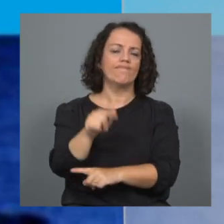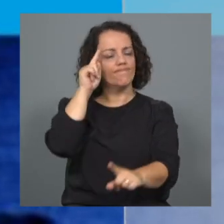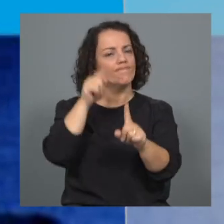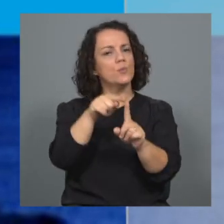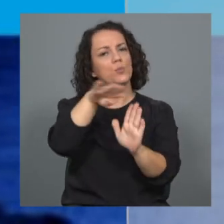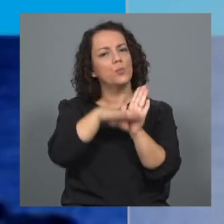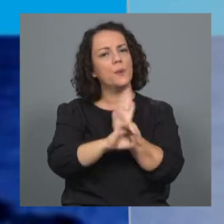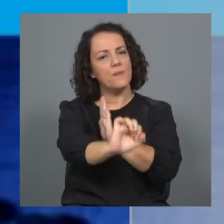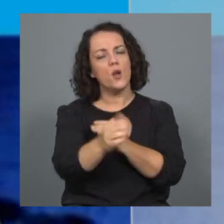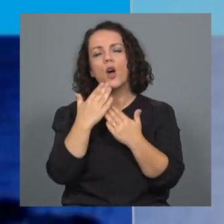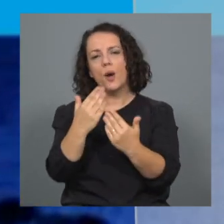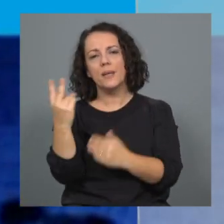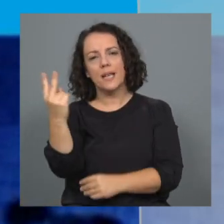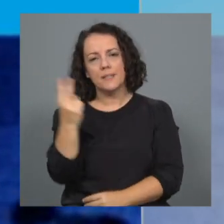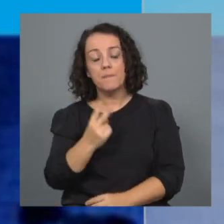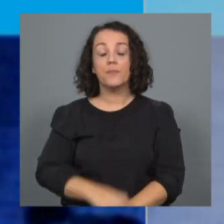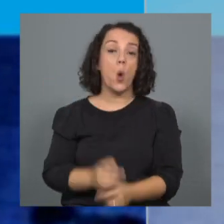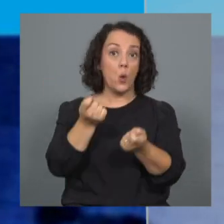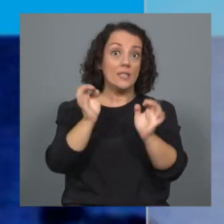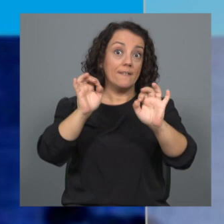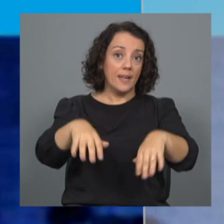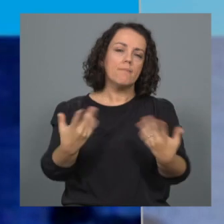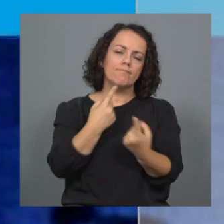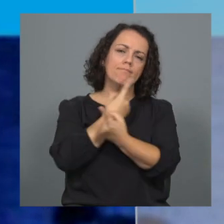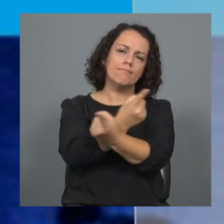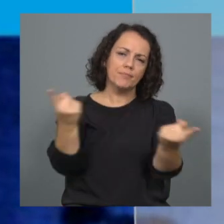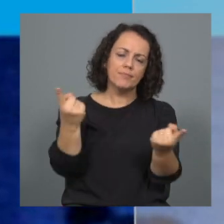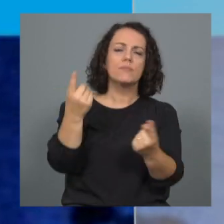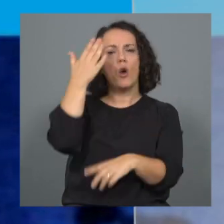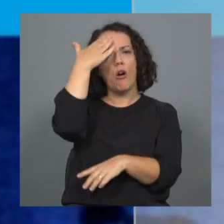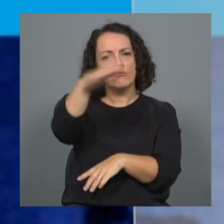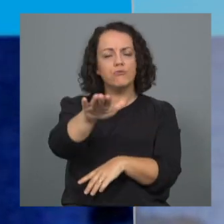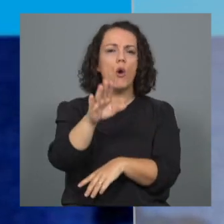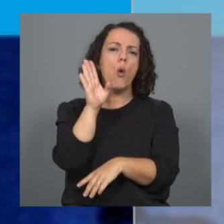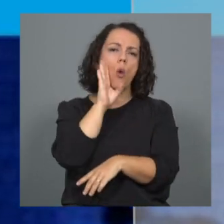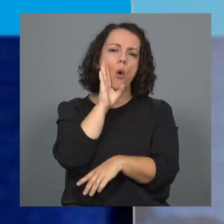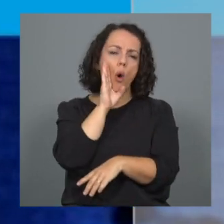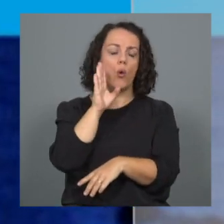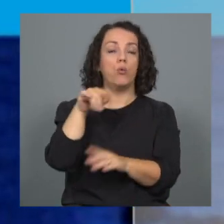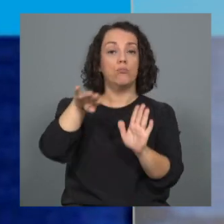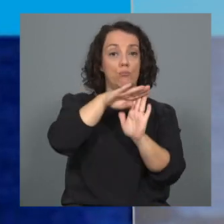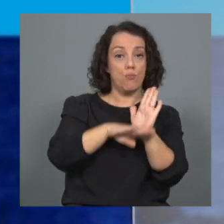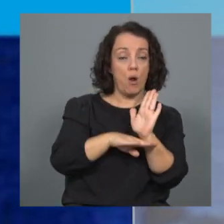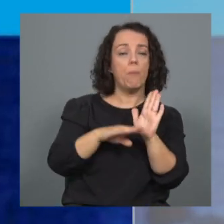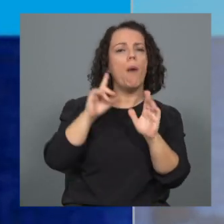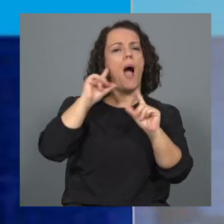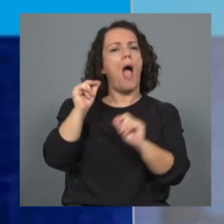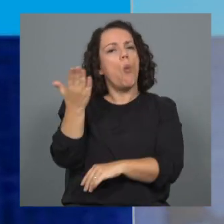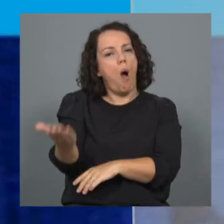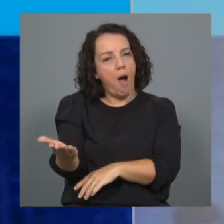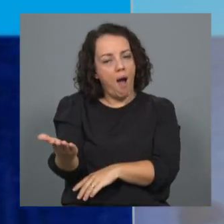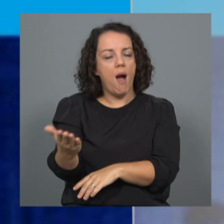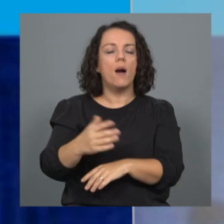Obrigado pela vossa presença. A terminar, fica ainda a proposta para que mais logo acompanhe a edição rádio do programa